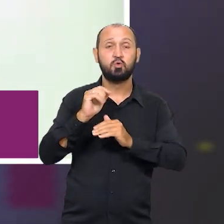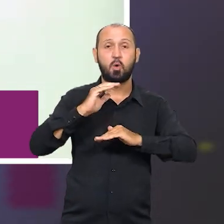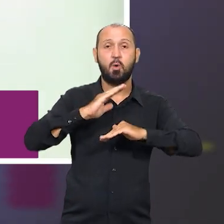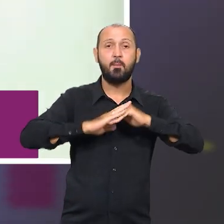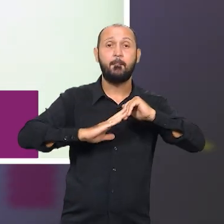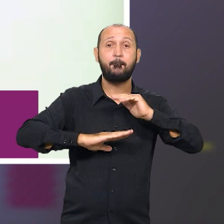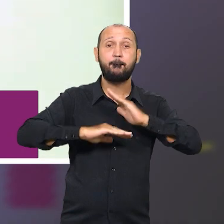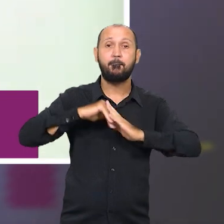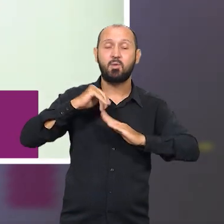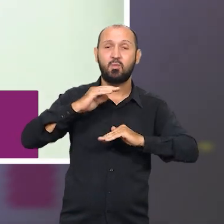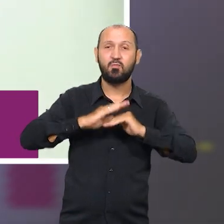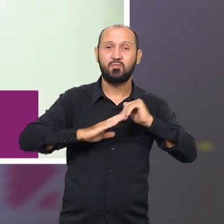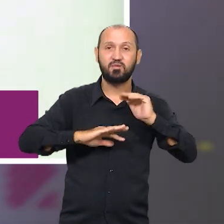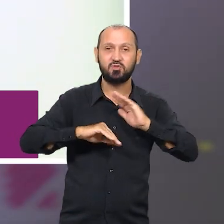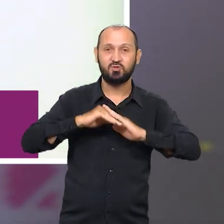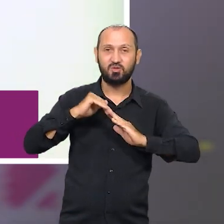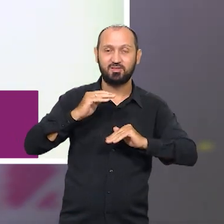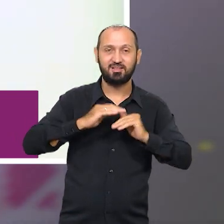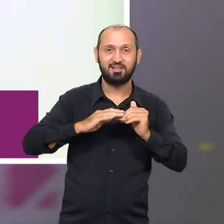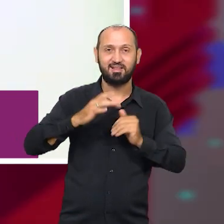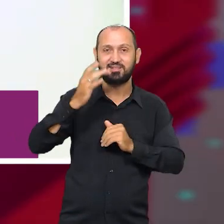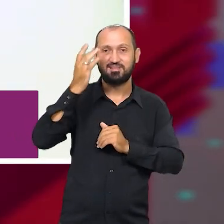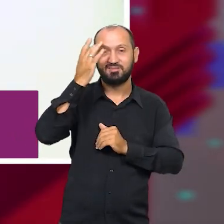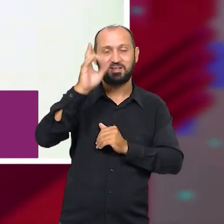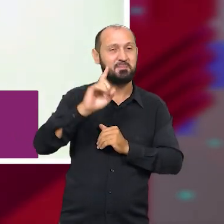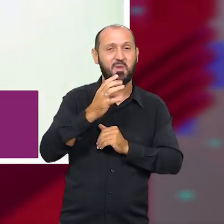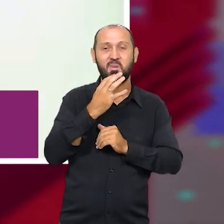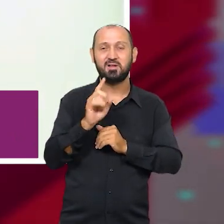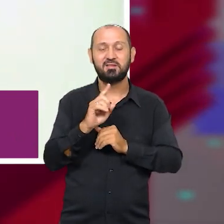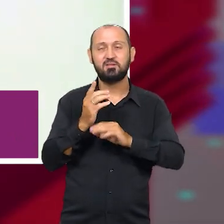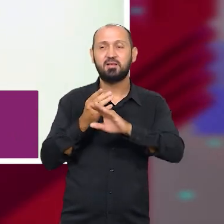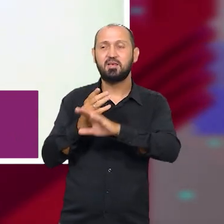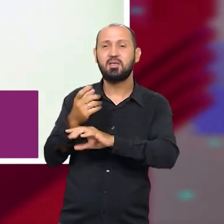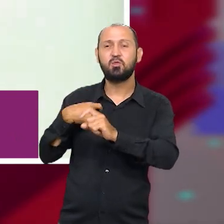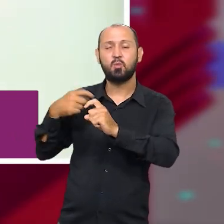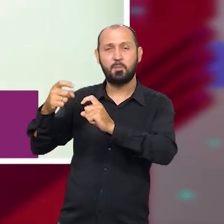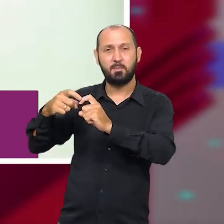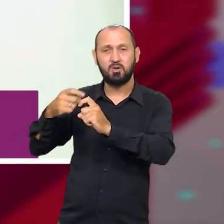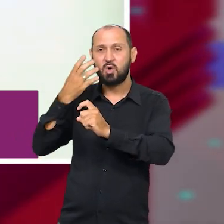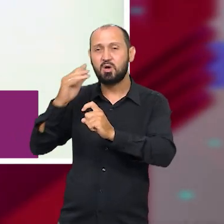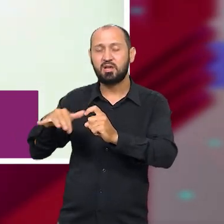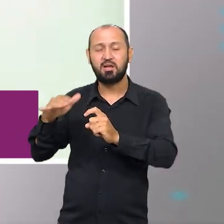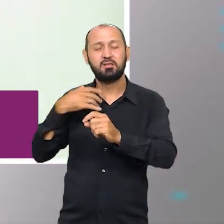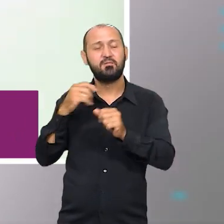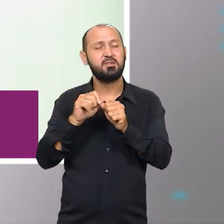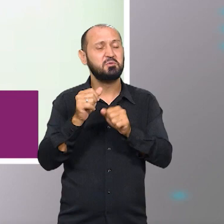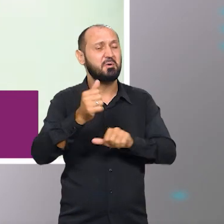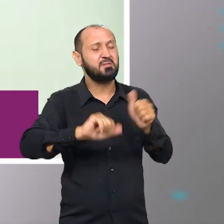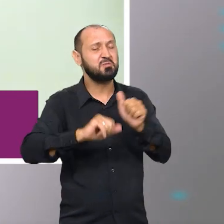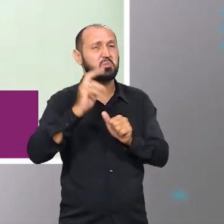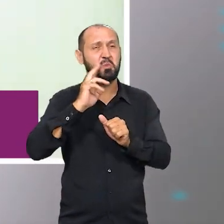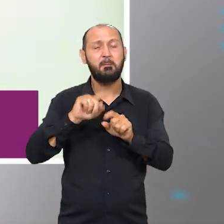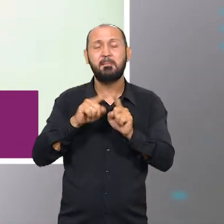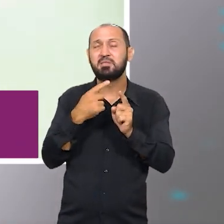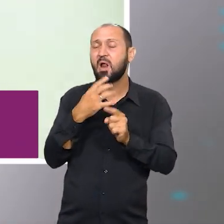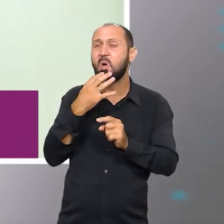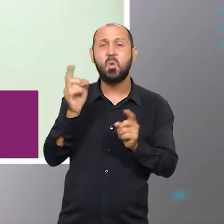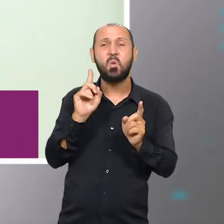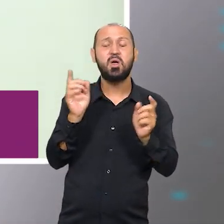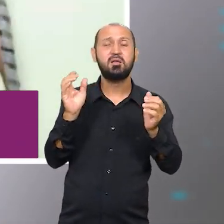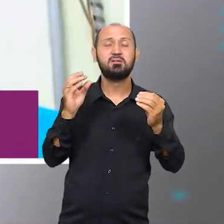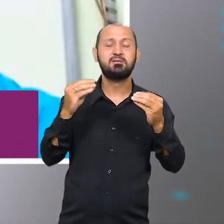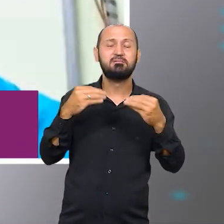os profissionais não conheciam sobre o autismo. Você ia para um pediatra, ele fazia aquela avaliação normal, mas ali ele